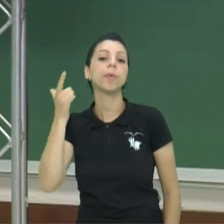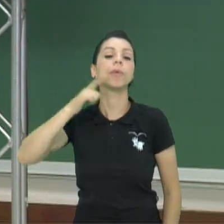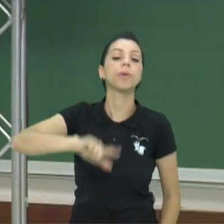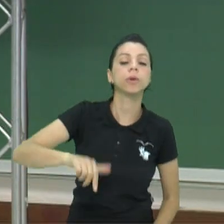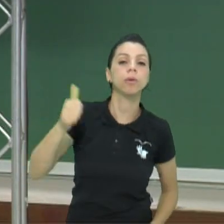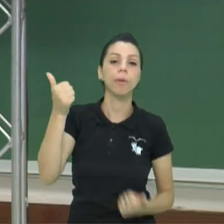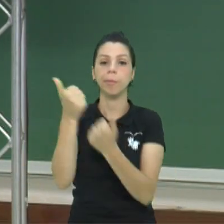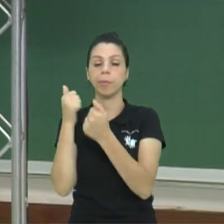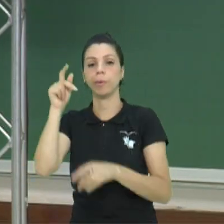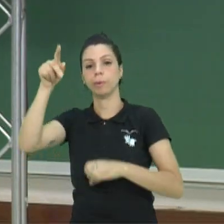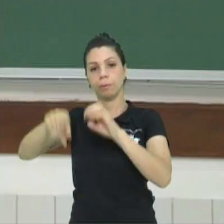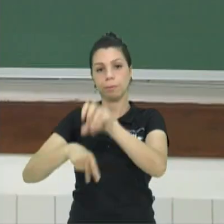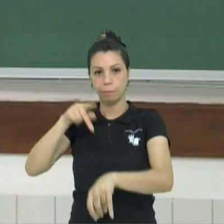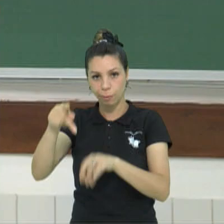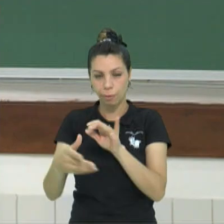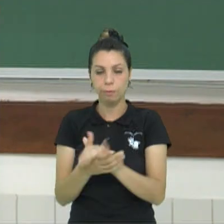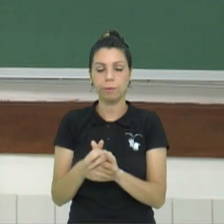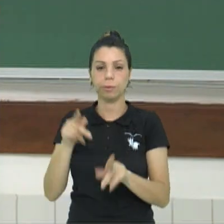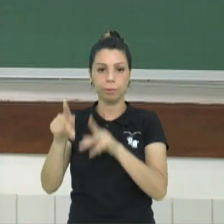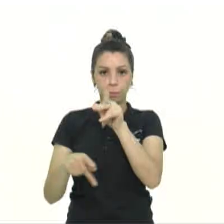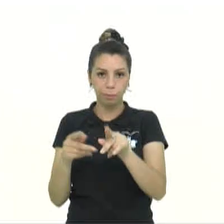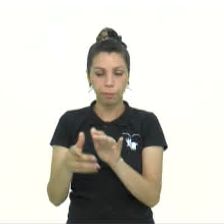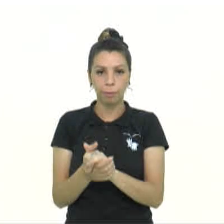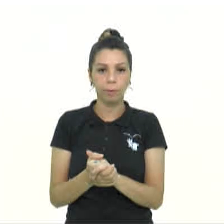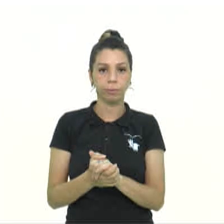apoio da população durante a campanha?